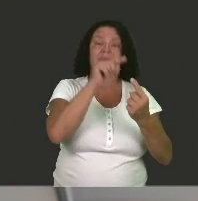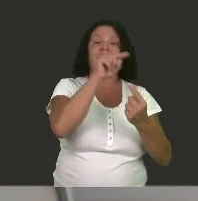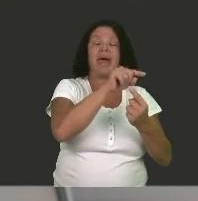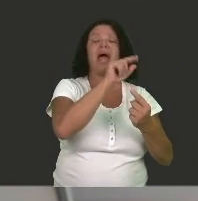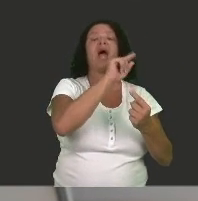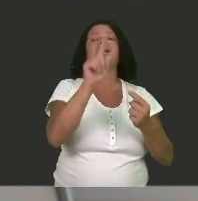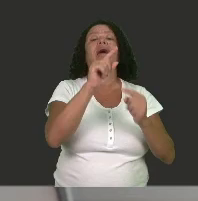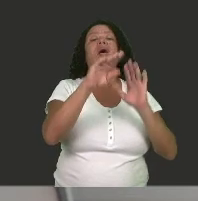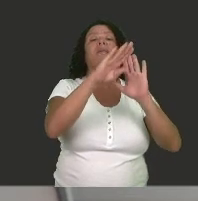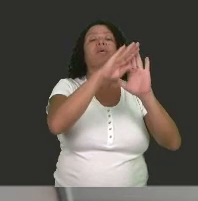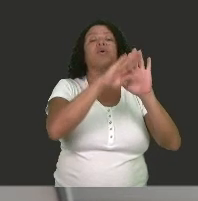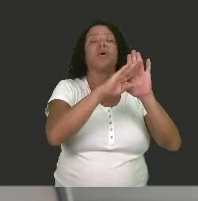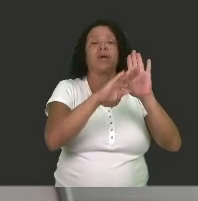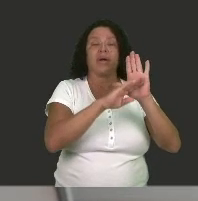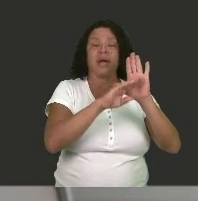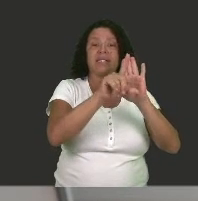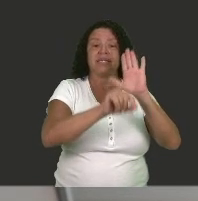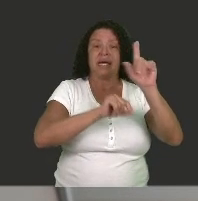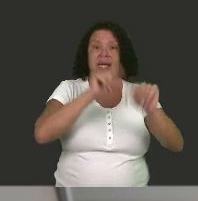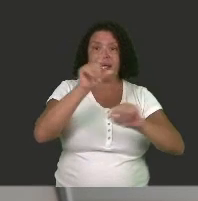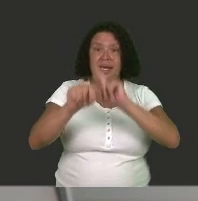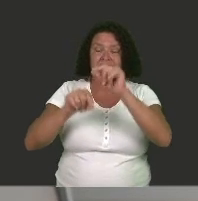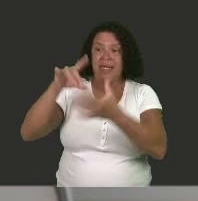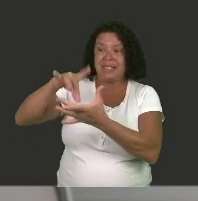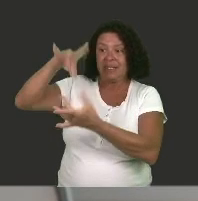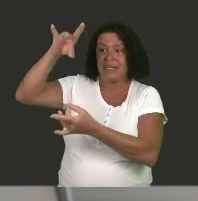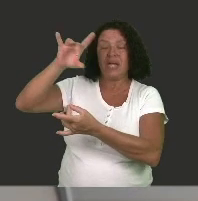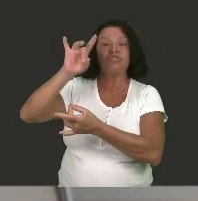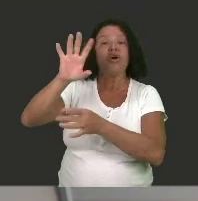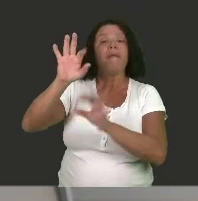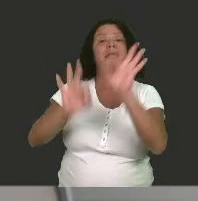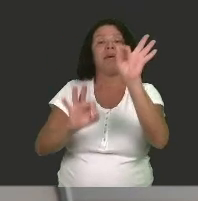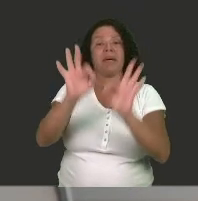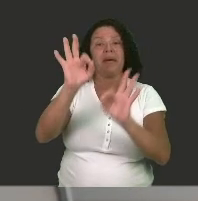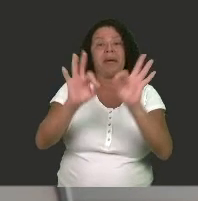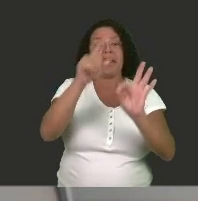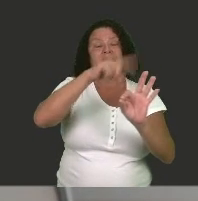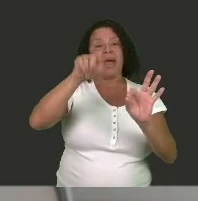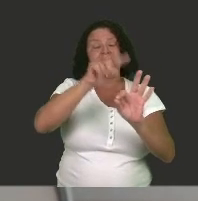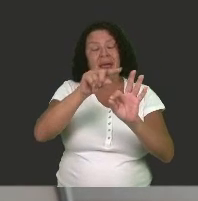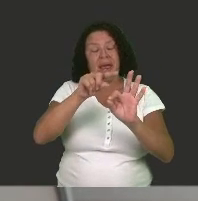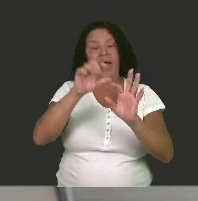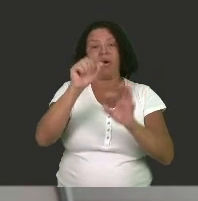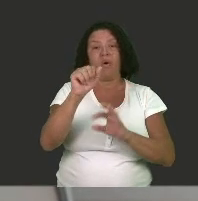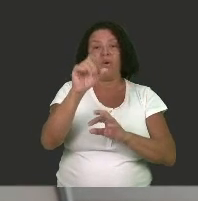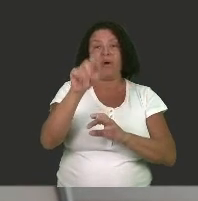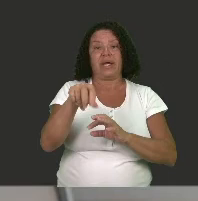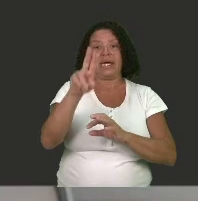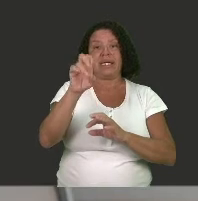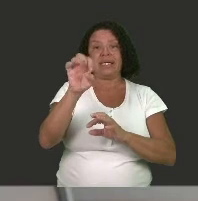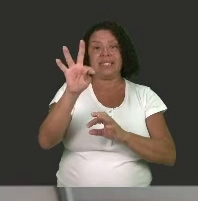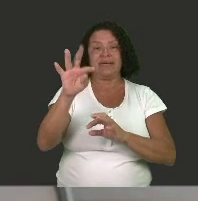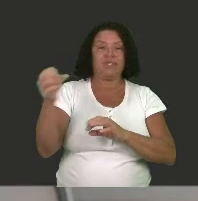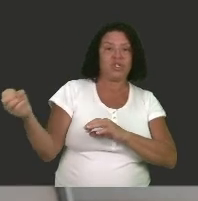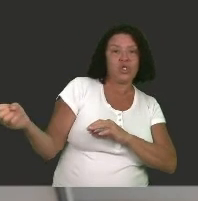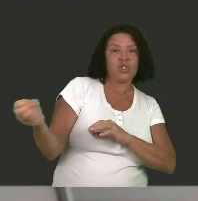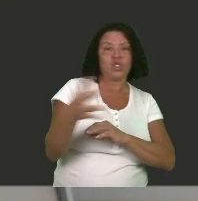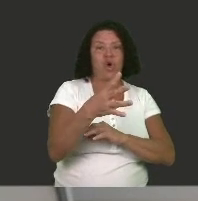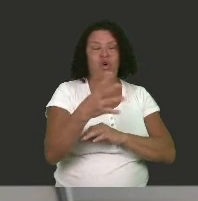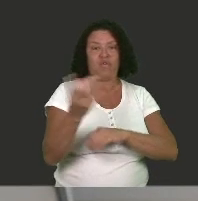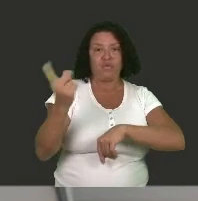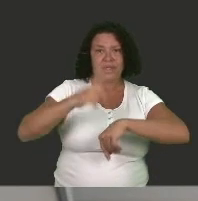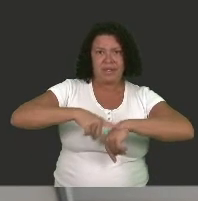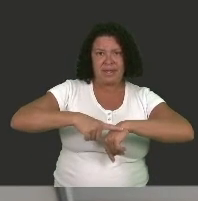de um programa seletivo de espíritos para preparar o advento dos novos tempos.